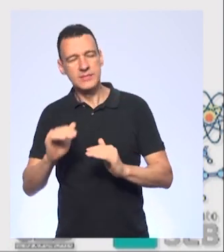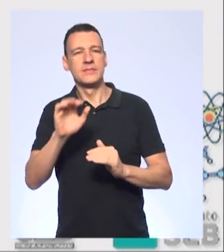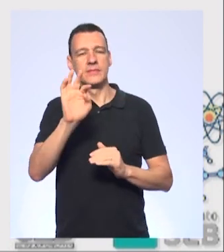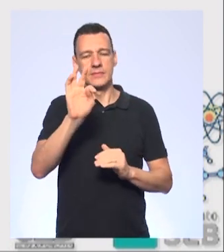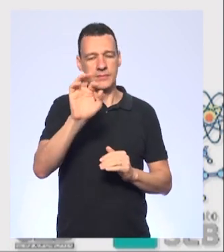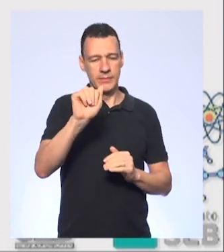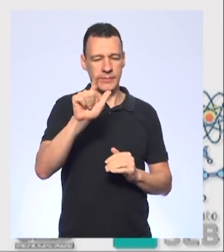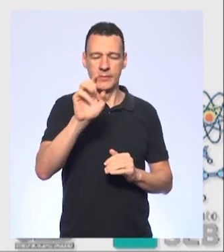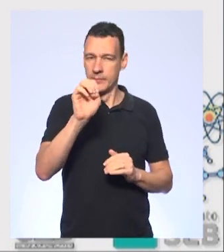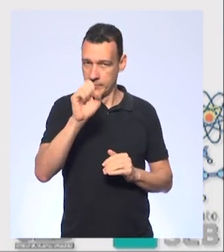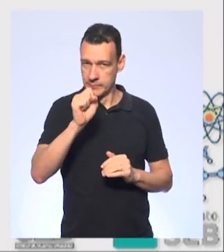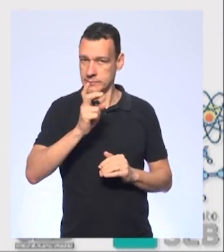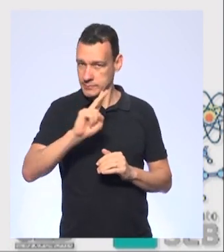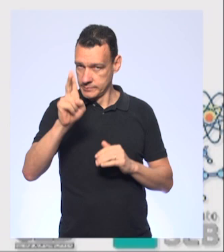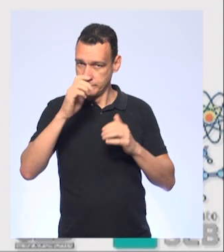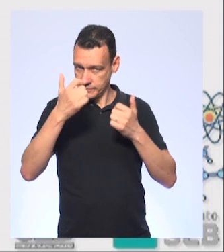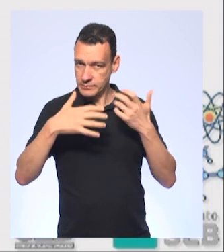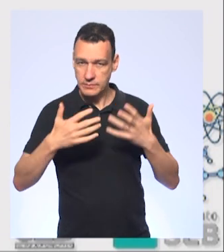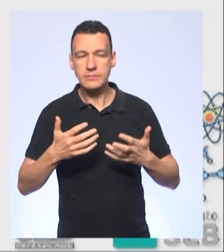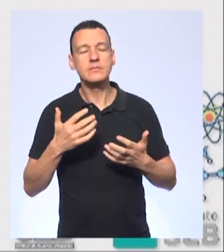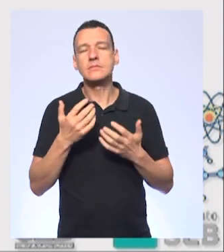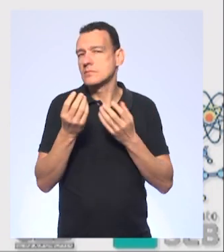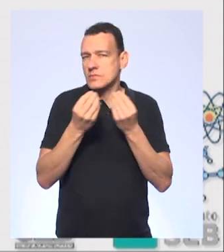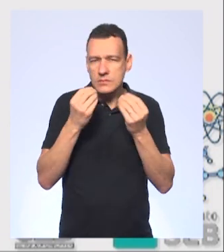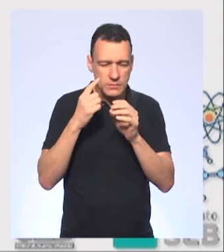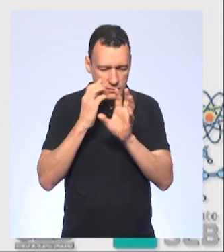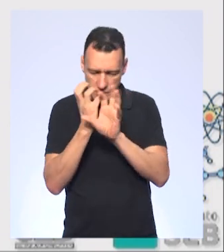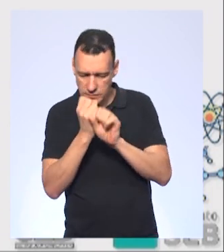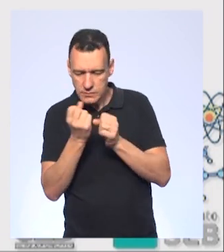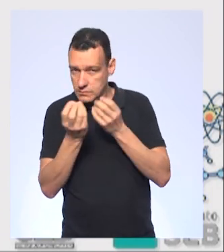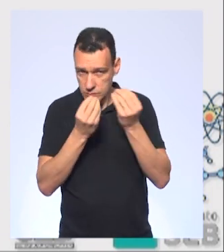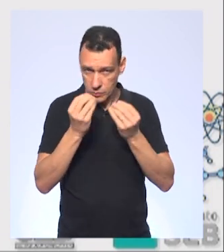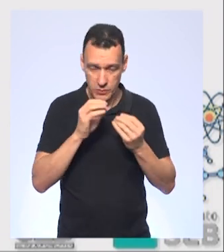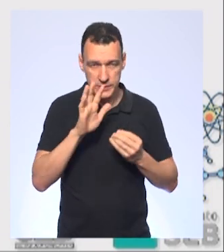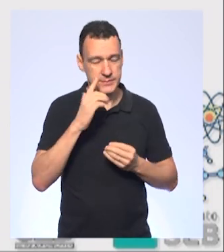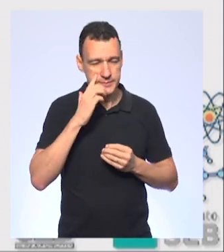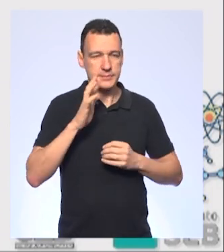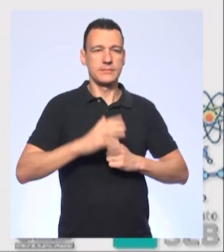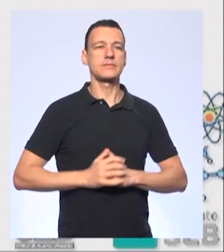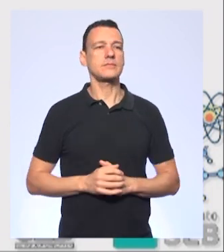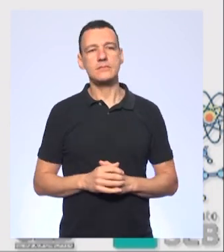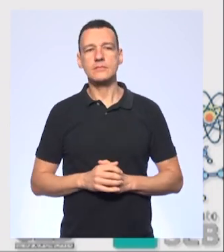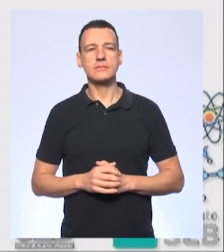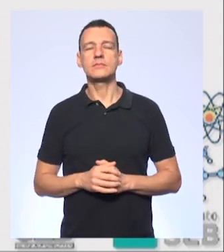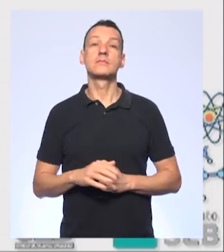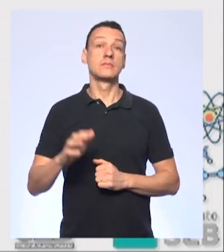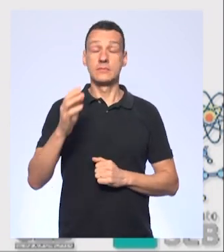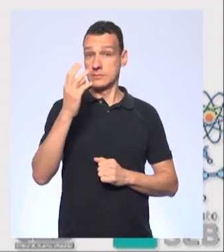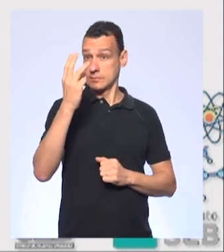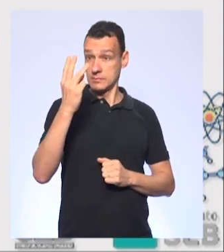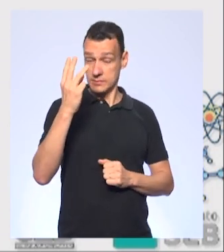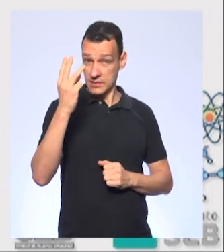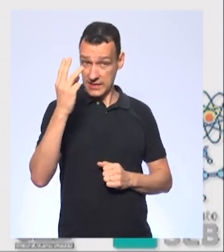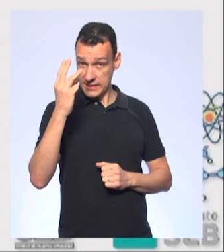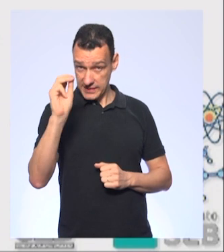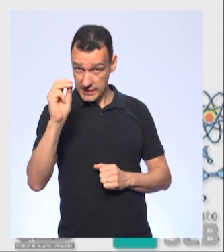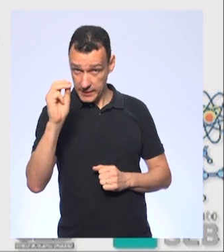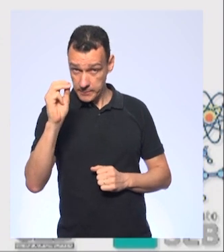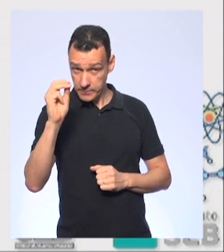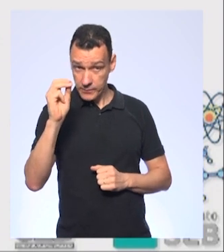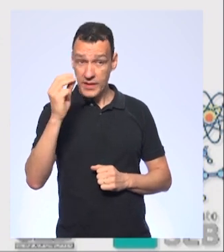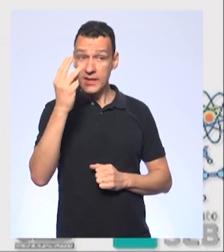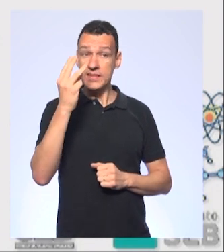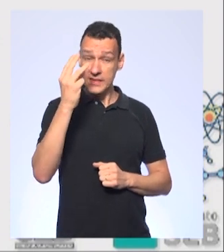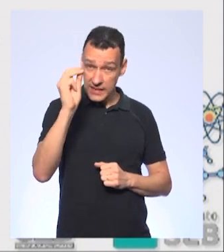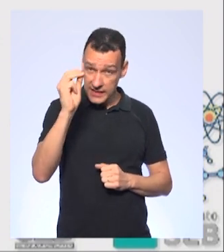Só que dá uma olhada aí. Olha como o Fredão vai fazer aqui. 30 está para o